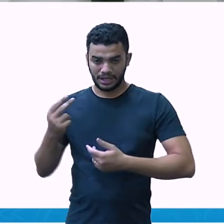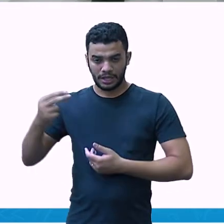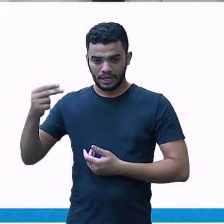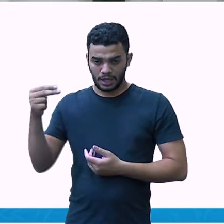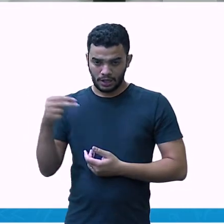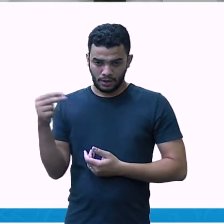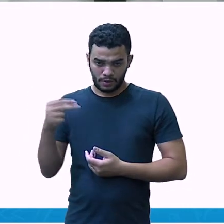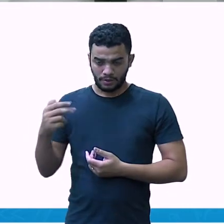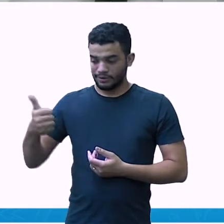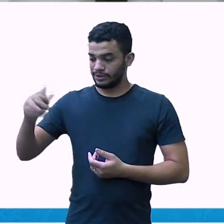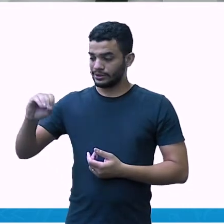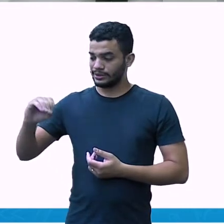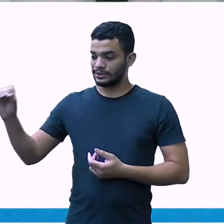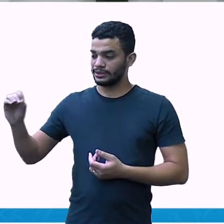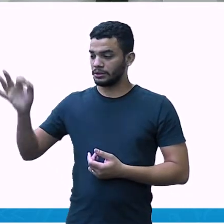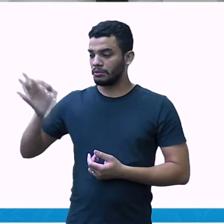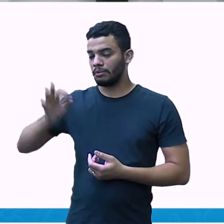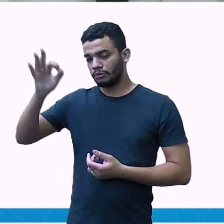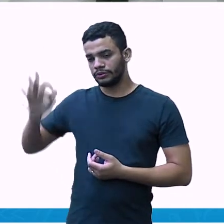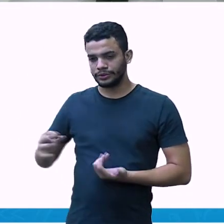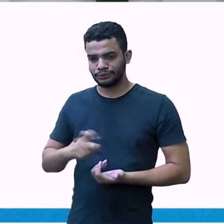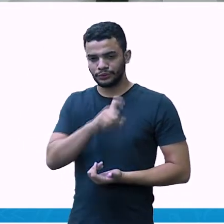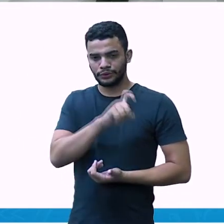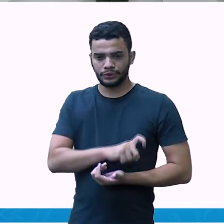X equivale a